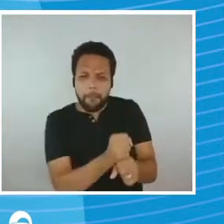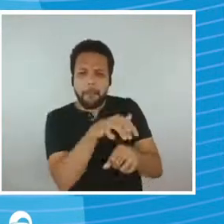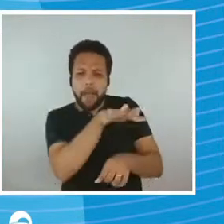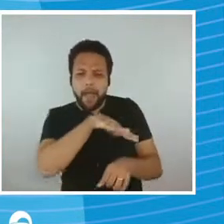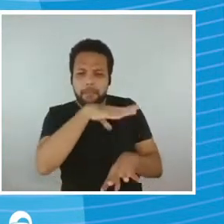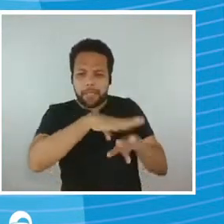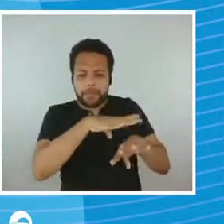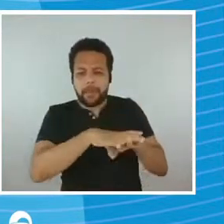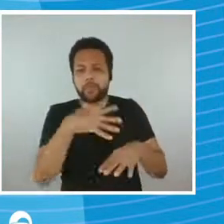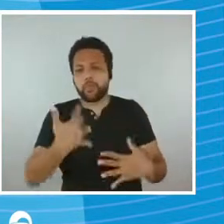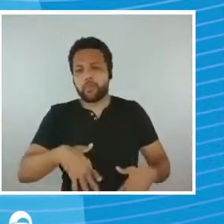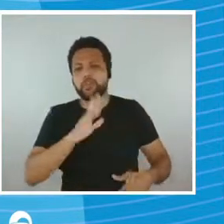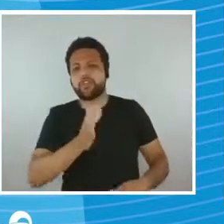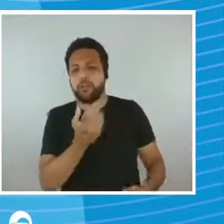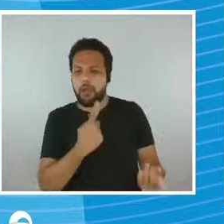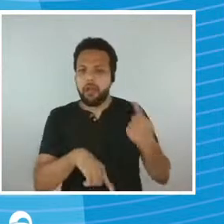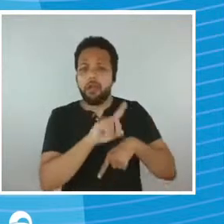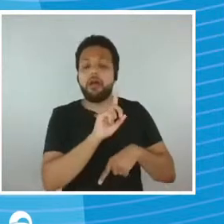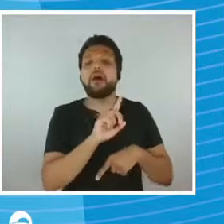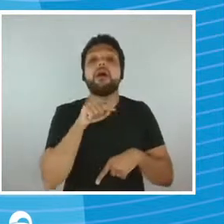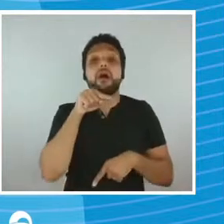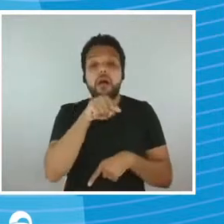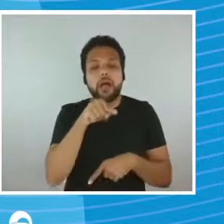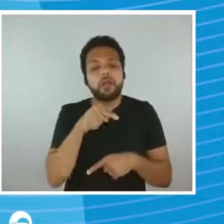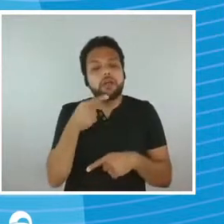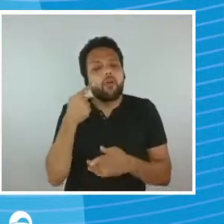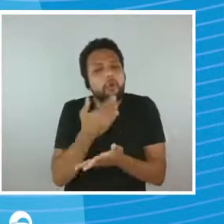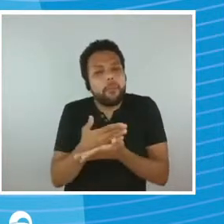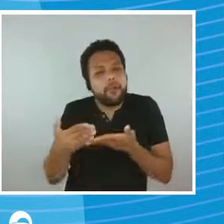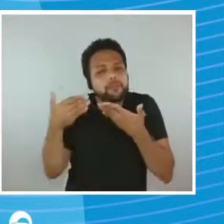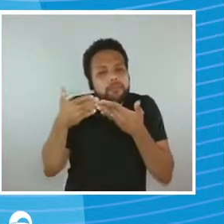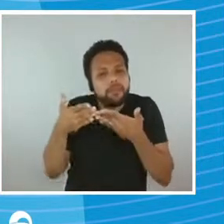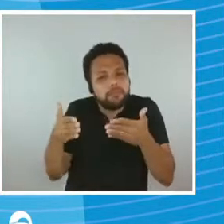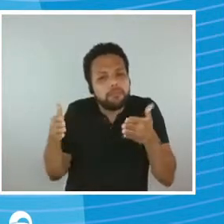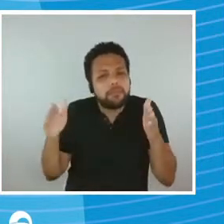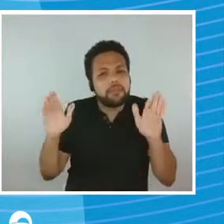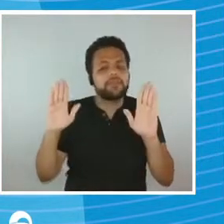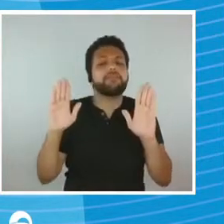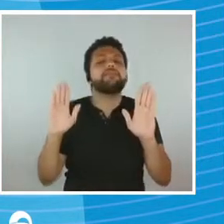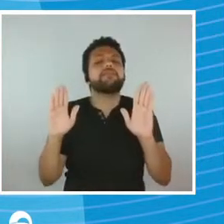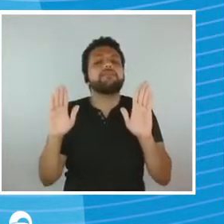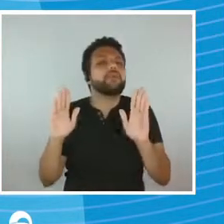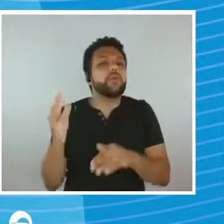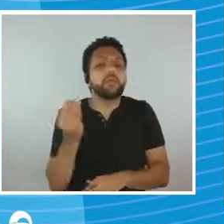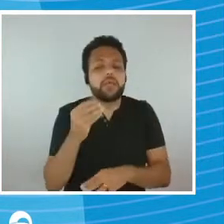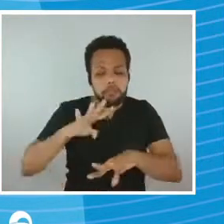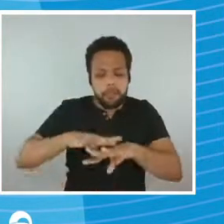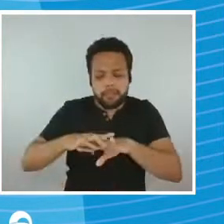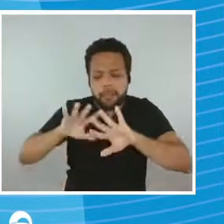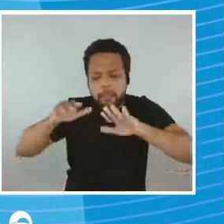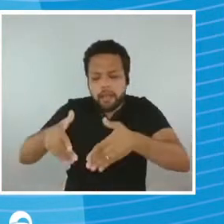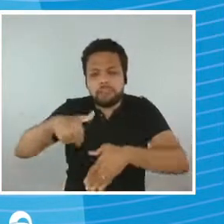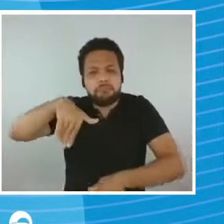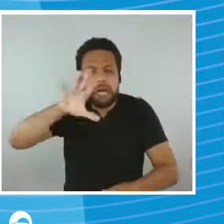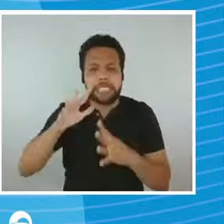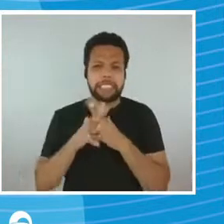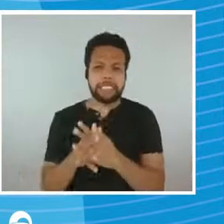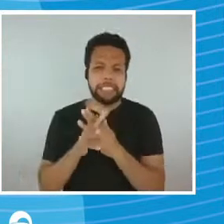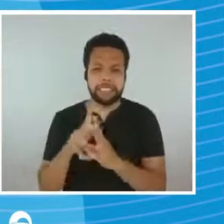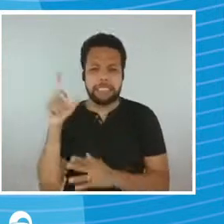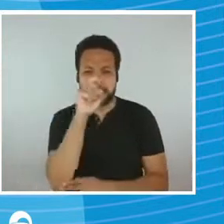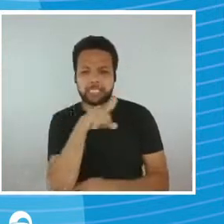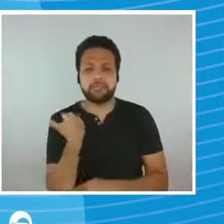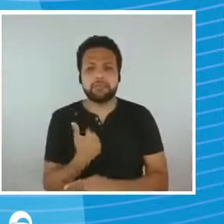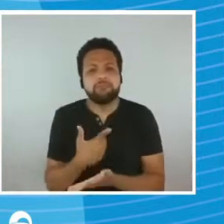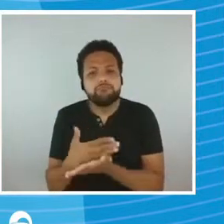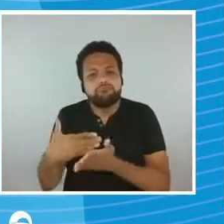seja, abre-se um caminho para o entendimento da matemática talvez mais robusta, mais complexa, e eu vou partir daqui para começar a ver